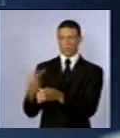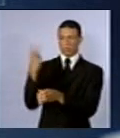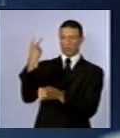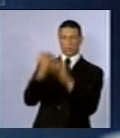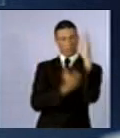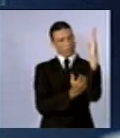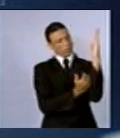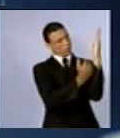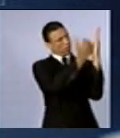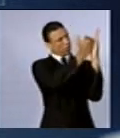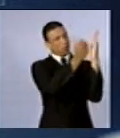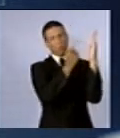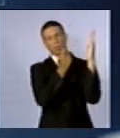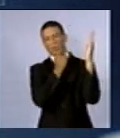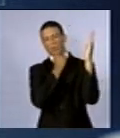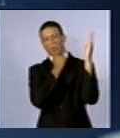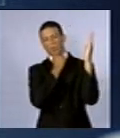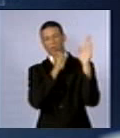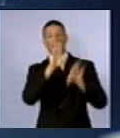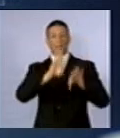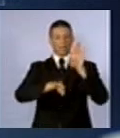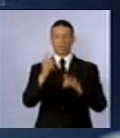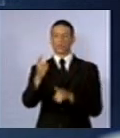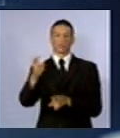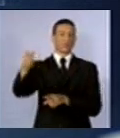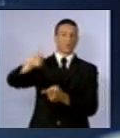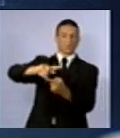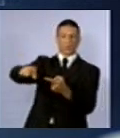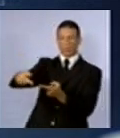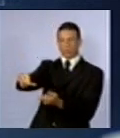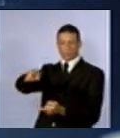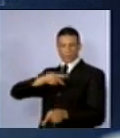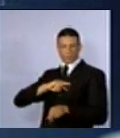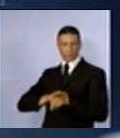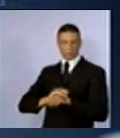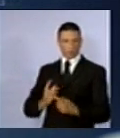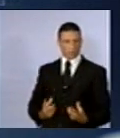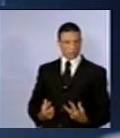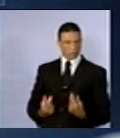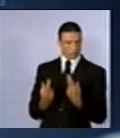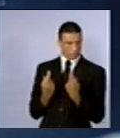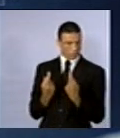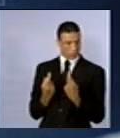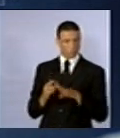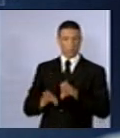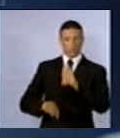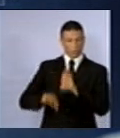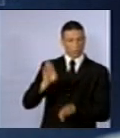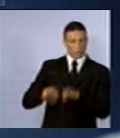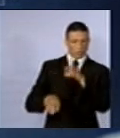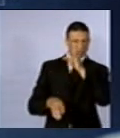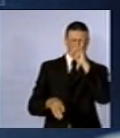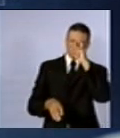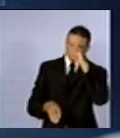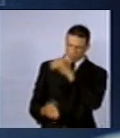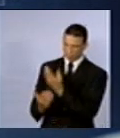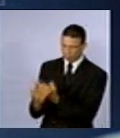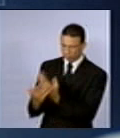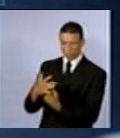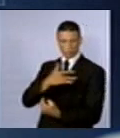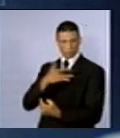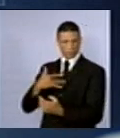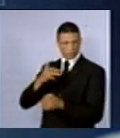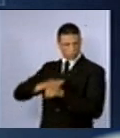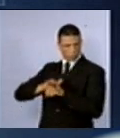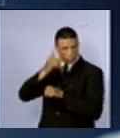elevados, como no caso de demais agentes carcinogênicos. A dificuldade de modelagem dos estudos epidemiológicos, uma